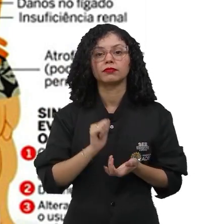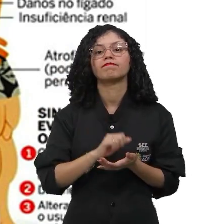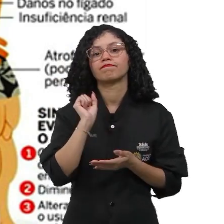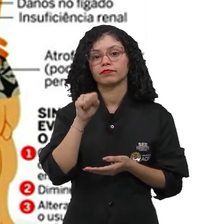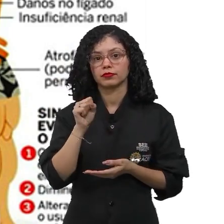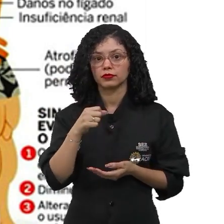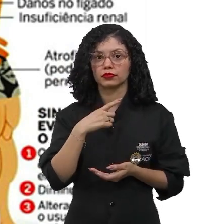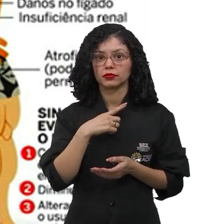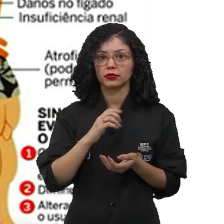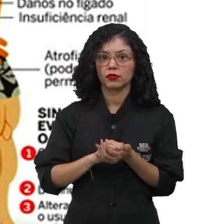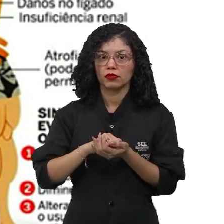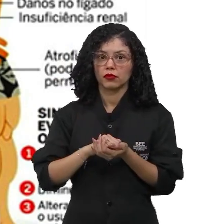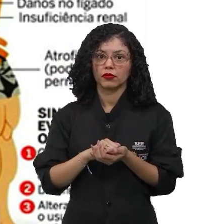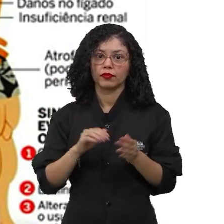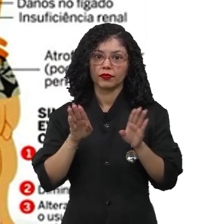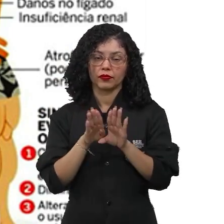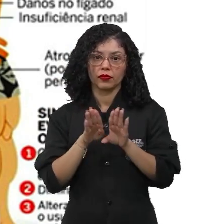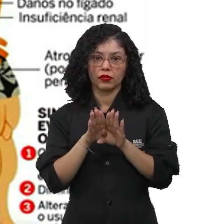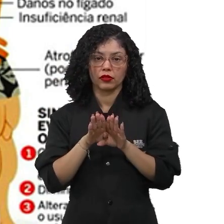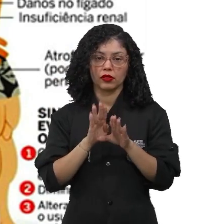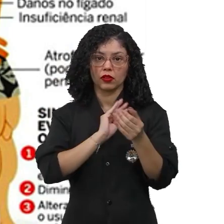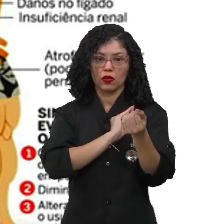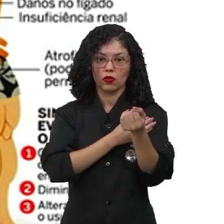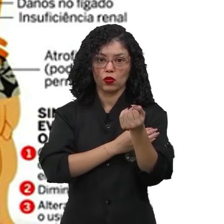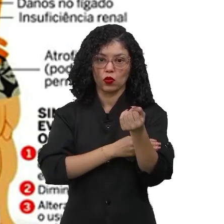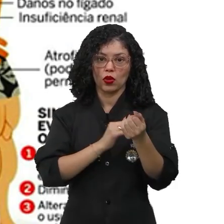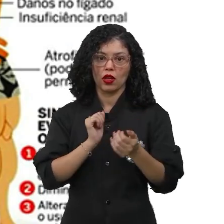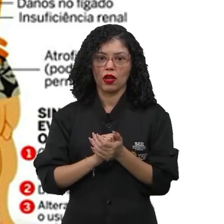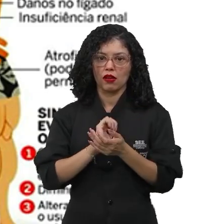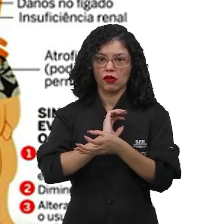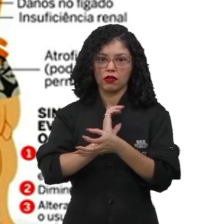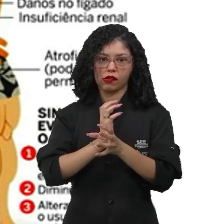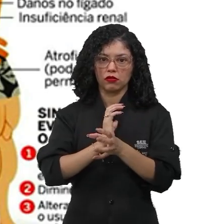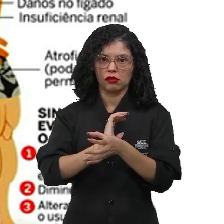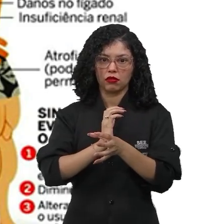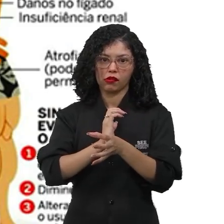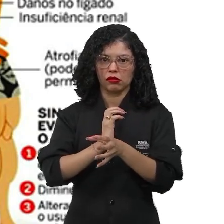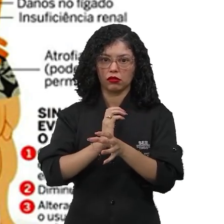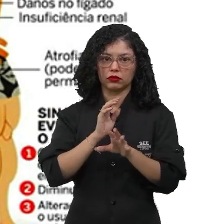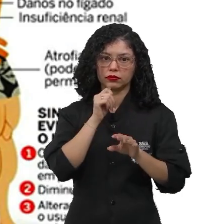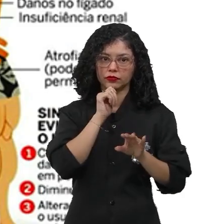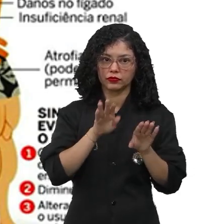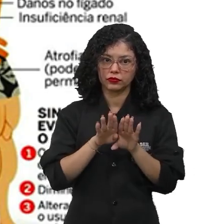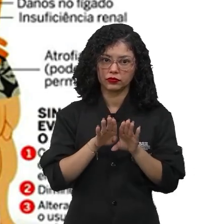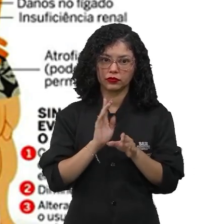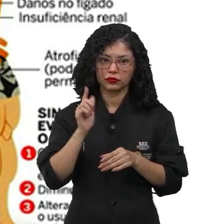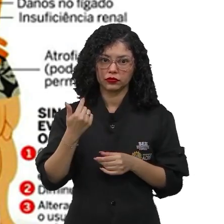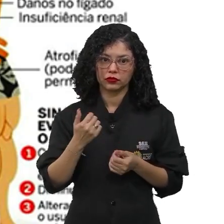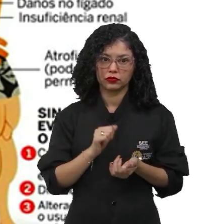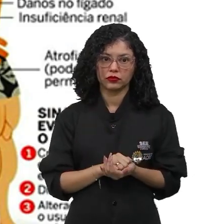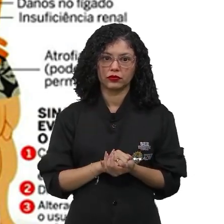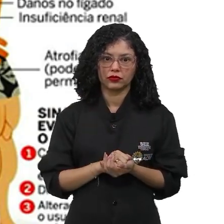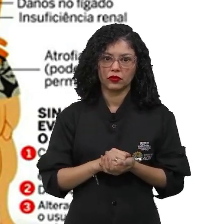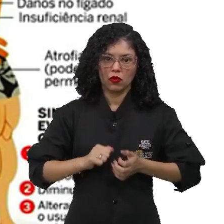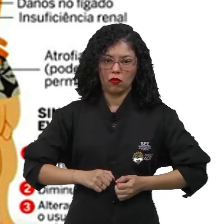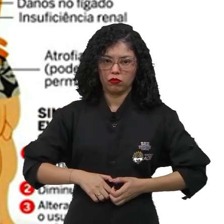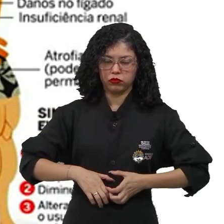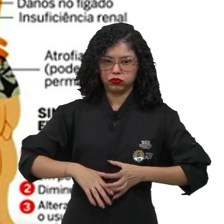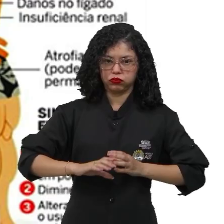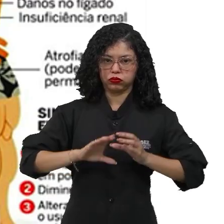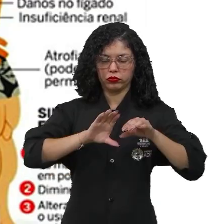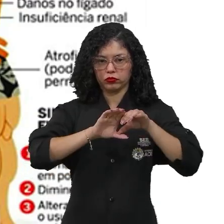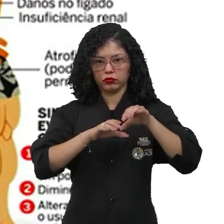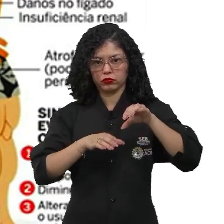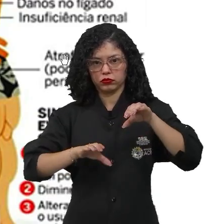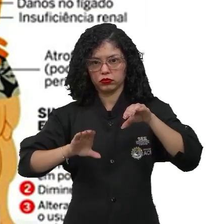Sim. Deformação das cartilagens, o corpo fica deformado também. Temos aqui um outro efeito, inchaço na